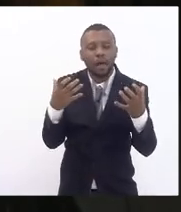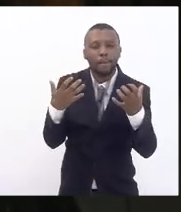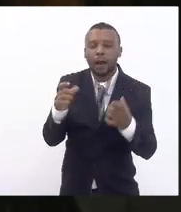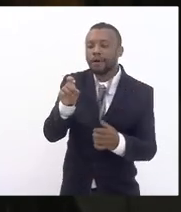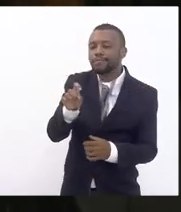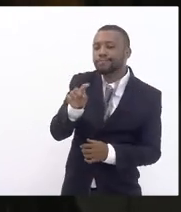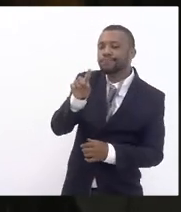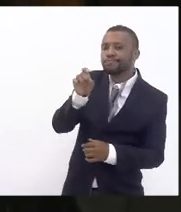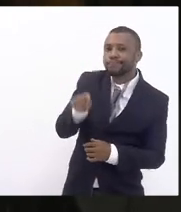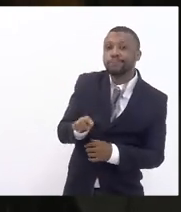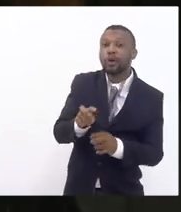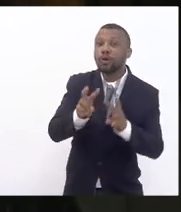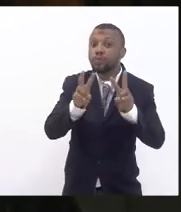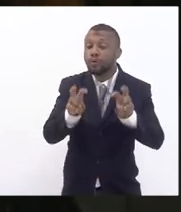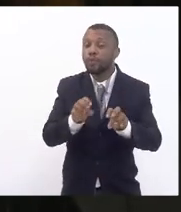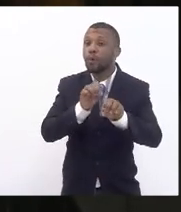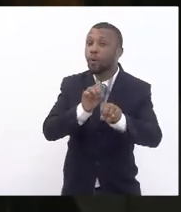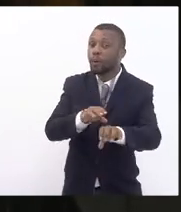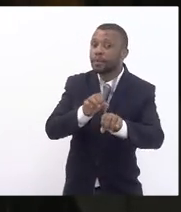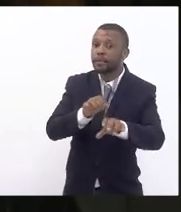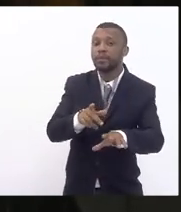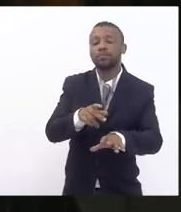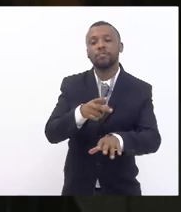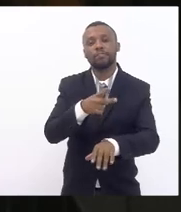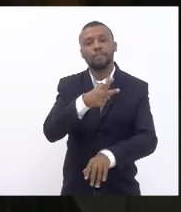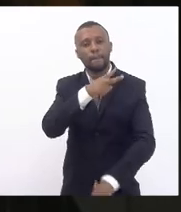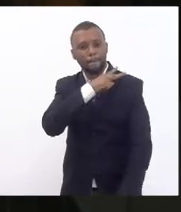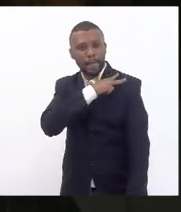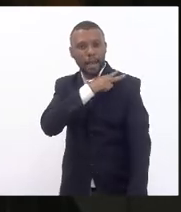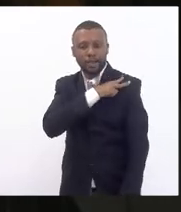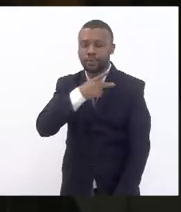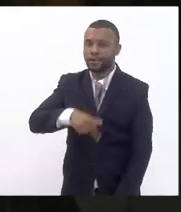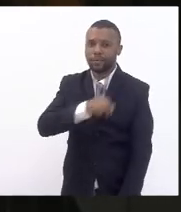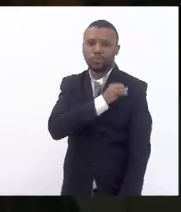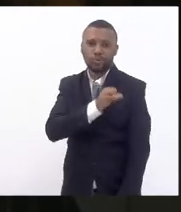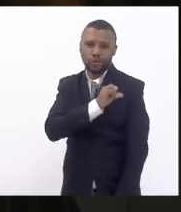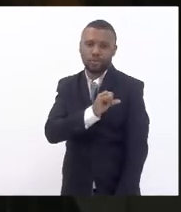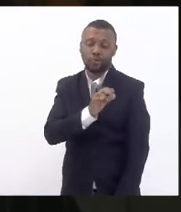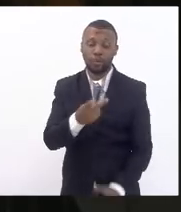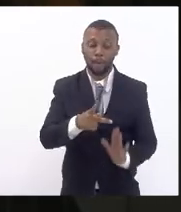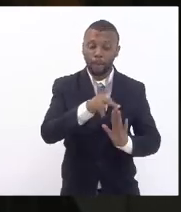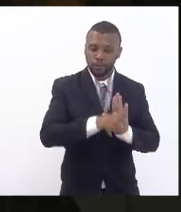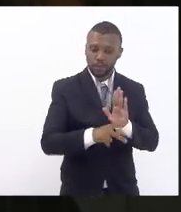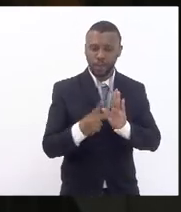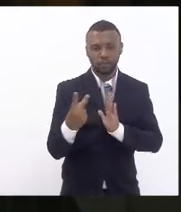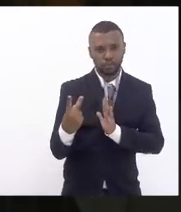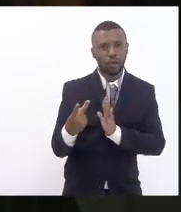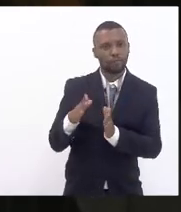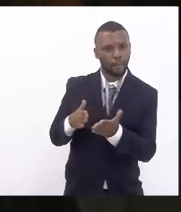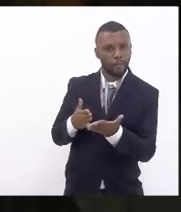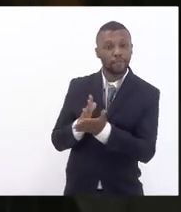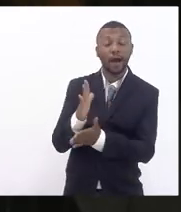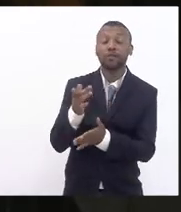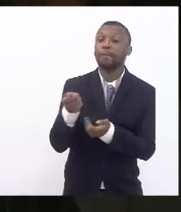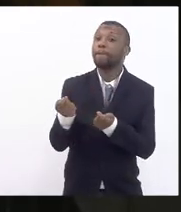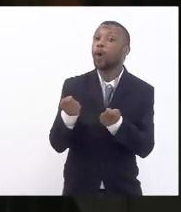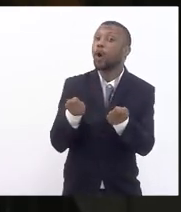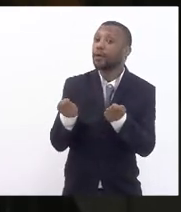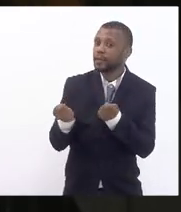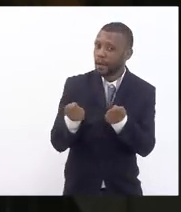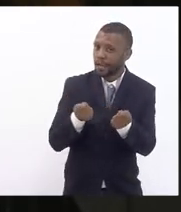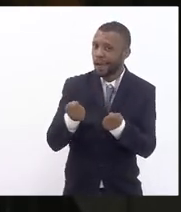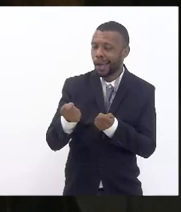na questão do ensino médio no Rio de Janeiro. Nosso projeto foi aprovado, um projeto moderado, um